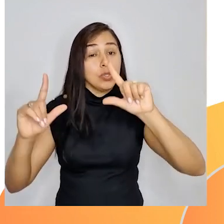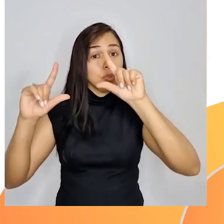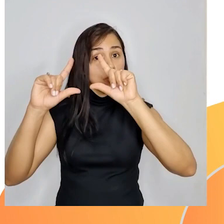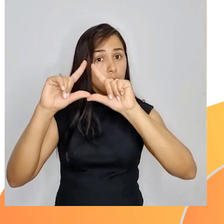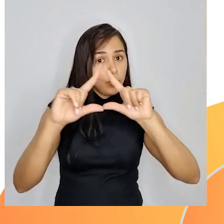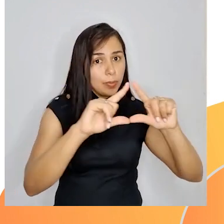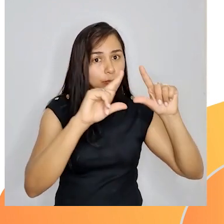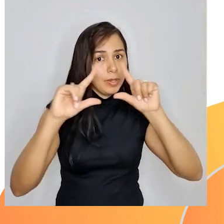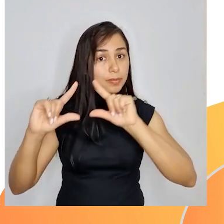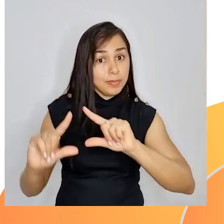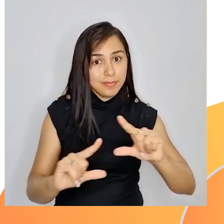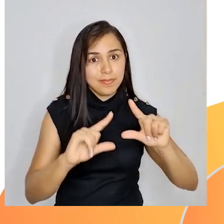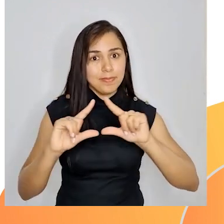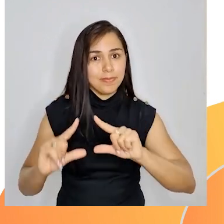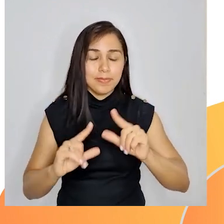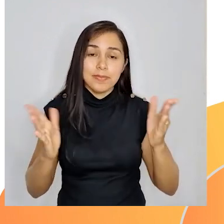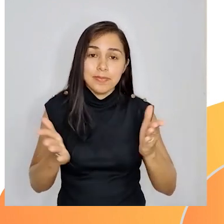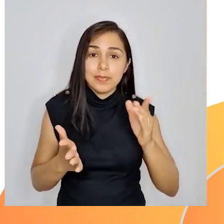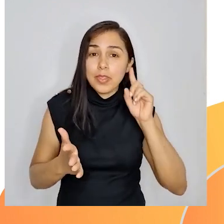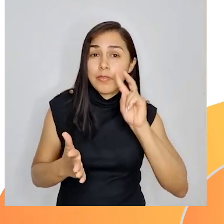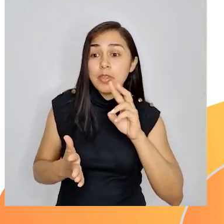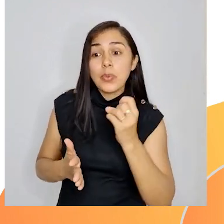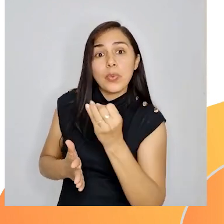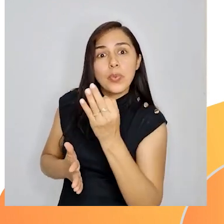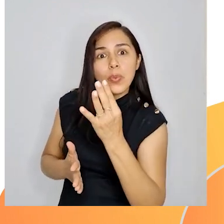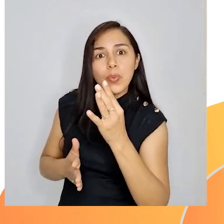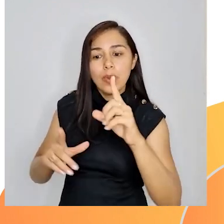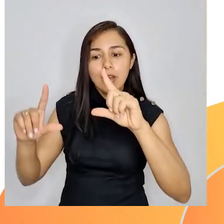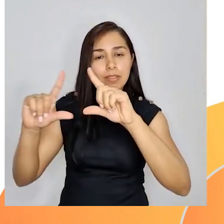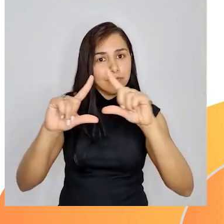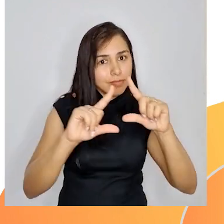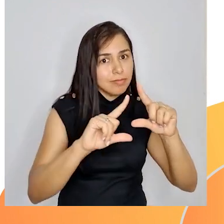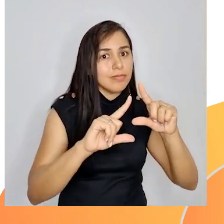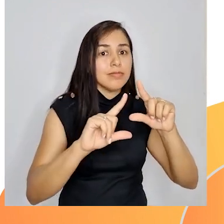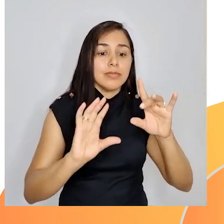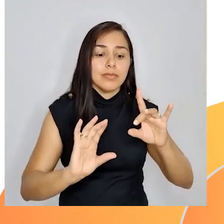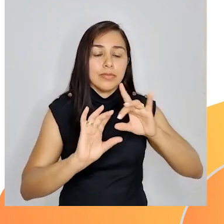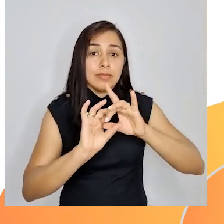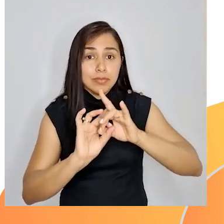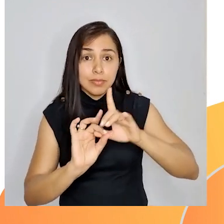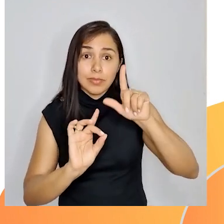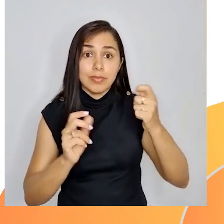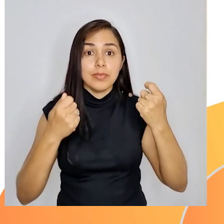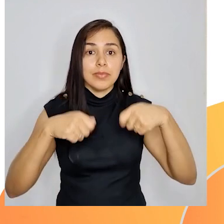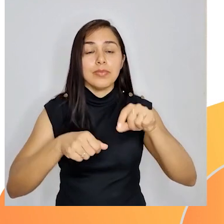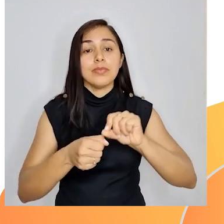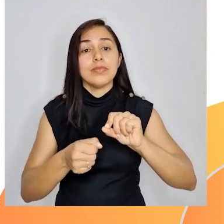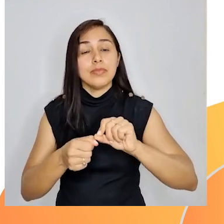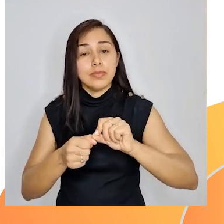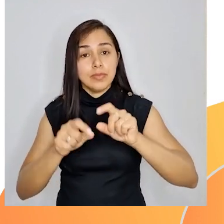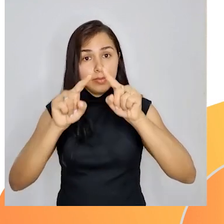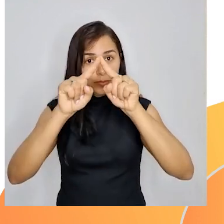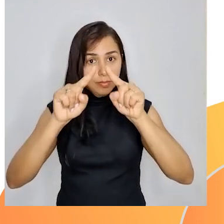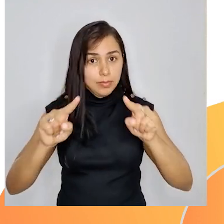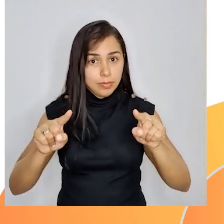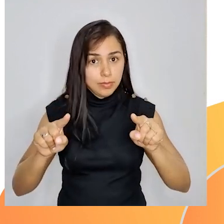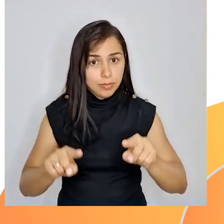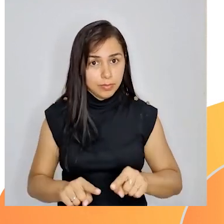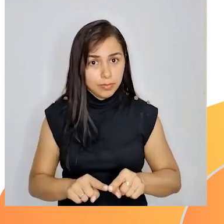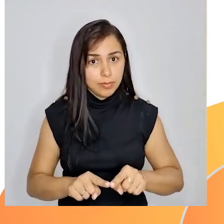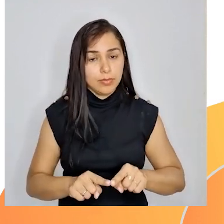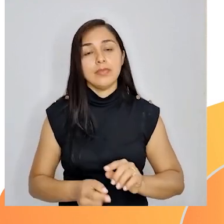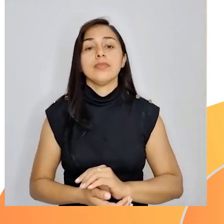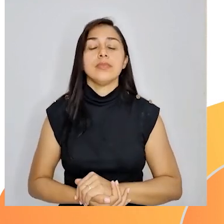contagem de acordo com os padrões que ele passou para gente então vamos fazer isso olha só esse com esse aqui